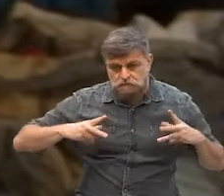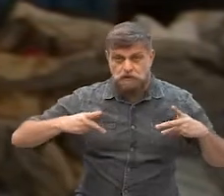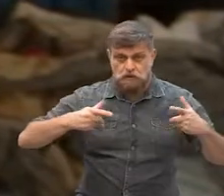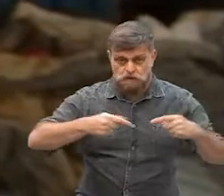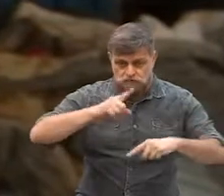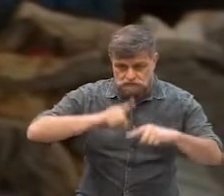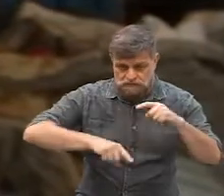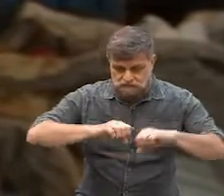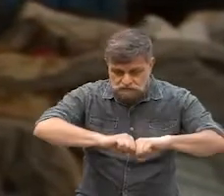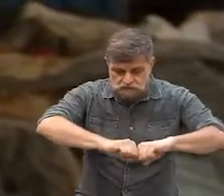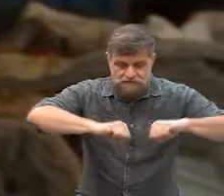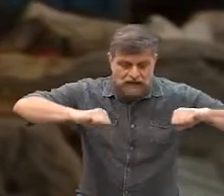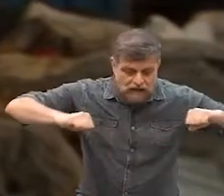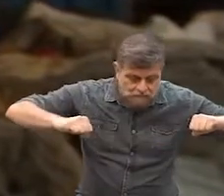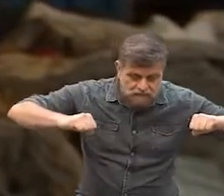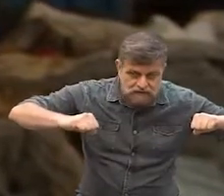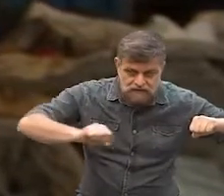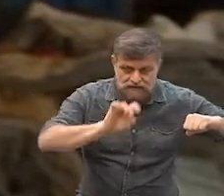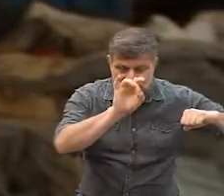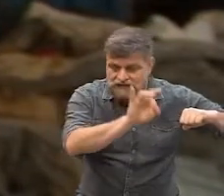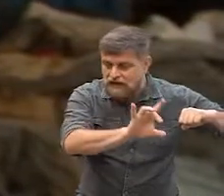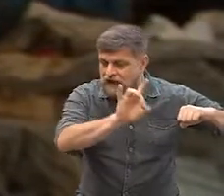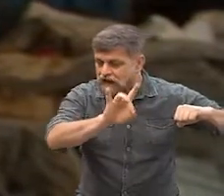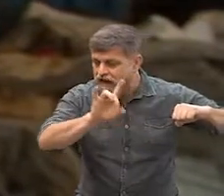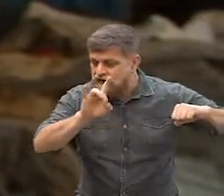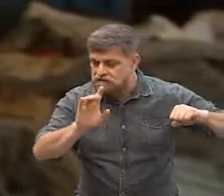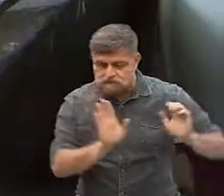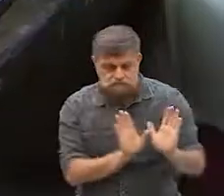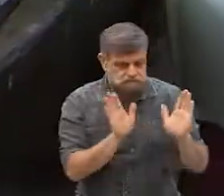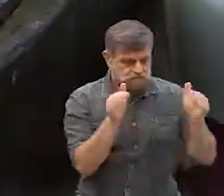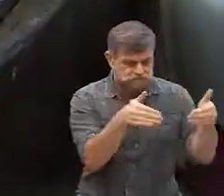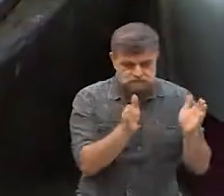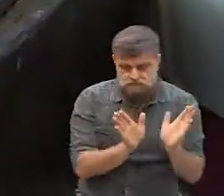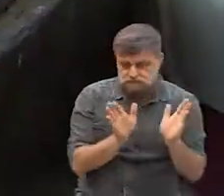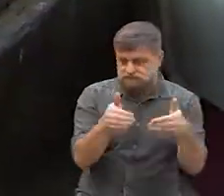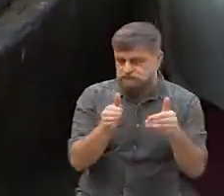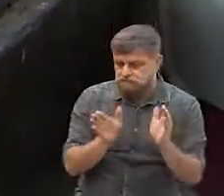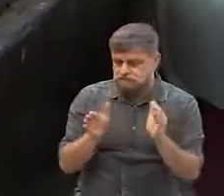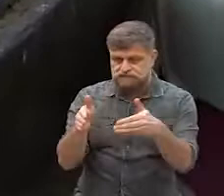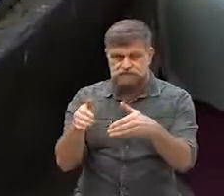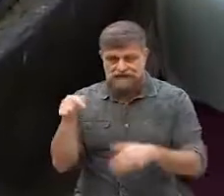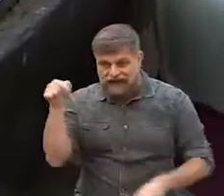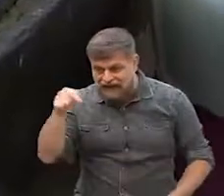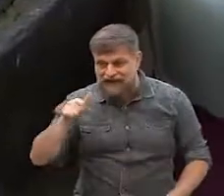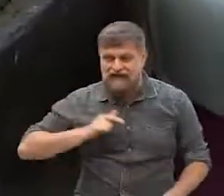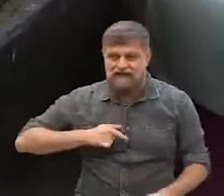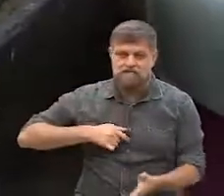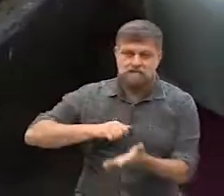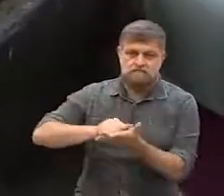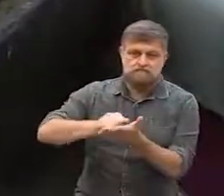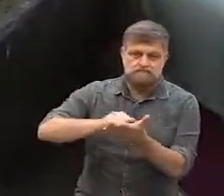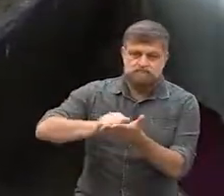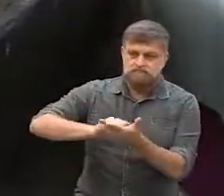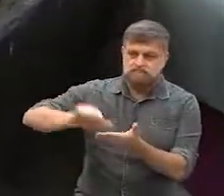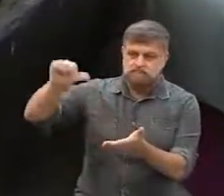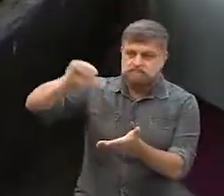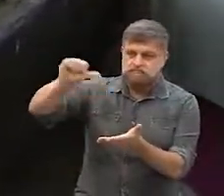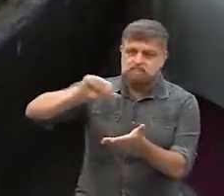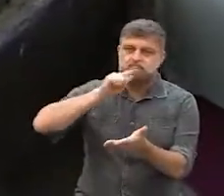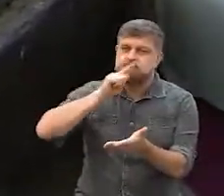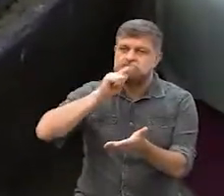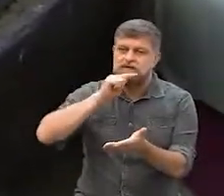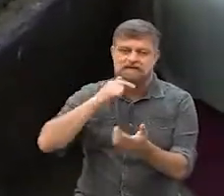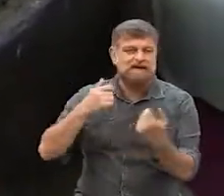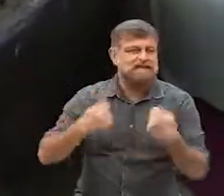é aberto e cada um vai para um lugar. Cada um vai para a sua fábrica e lá tem a lavagem. Então, para mim, não